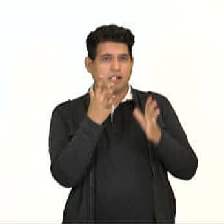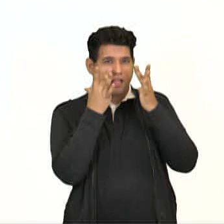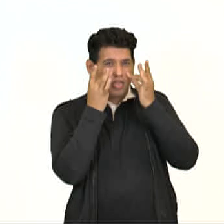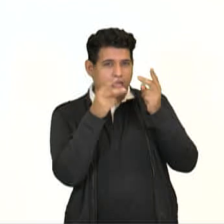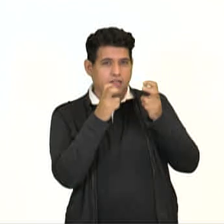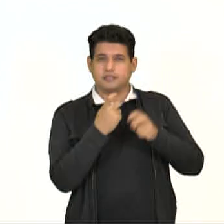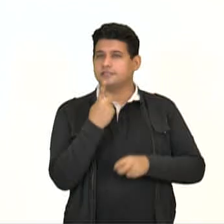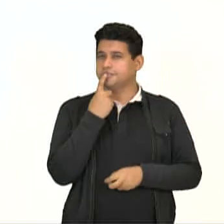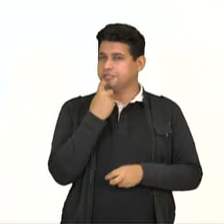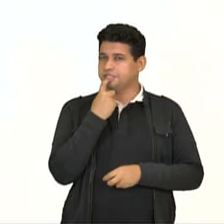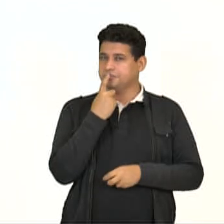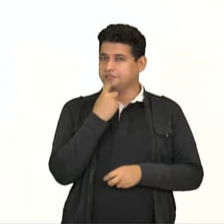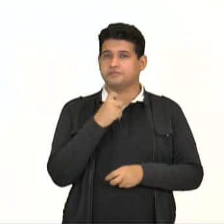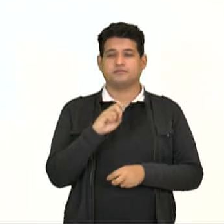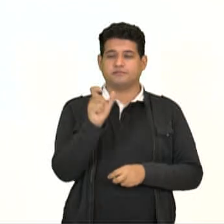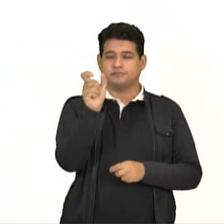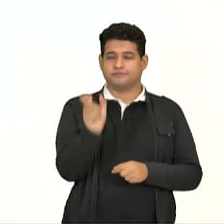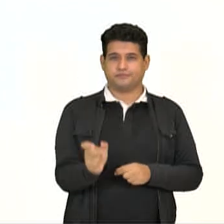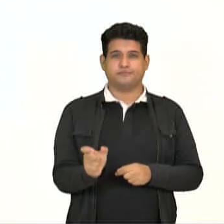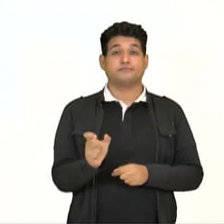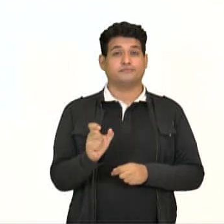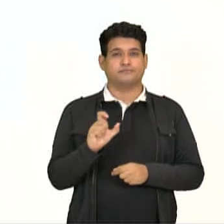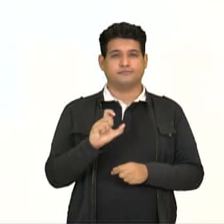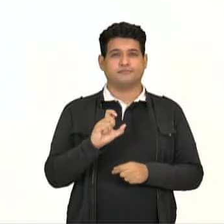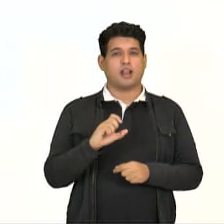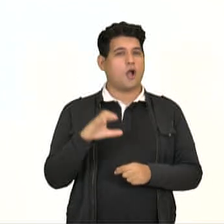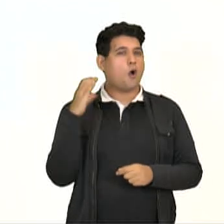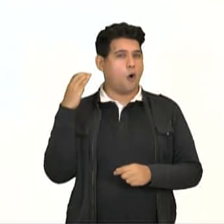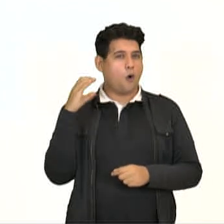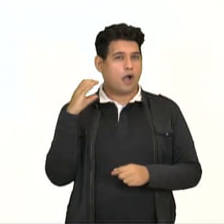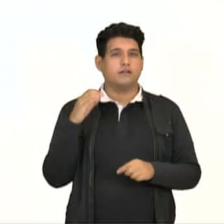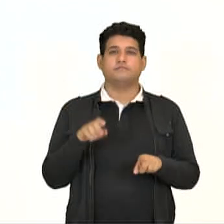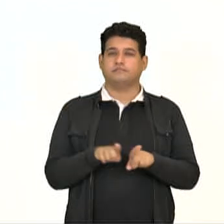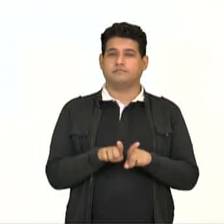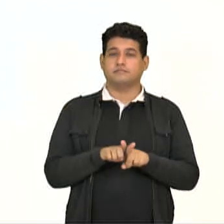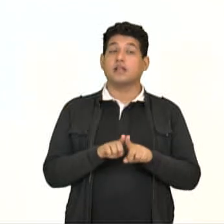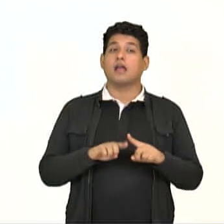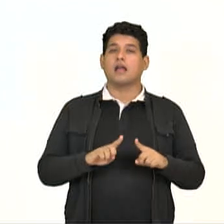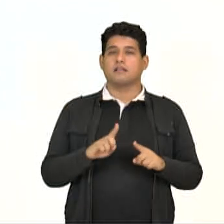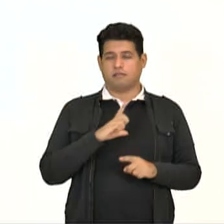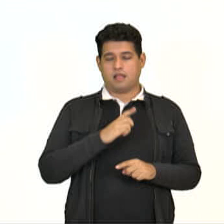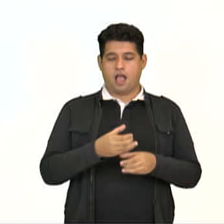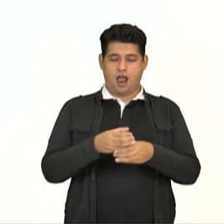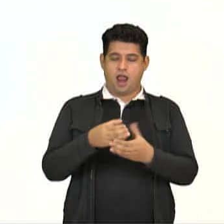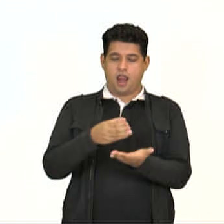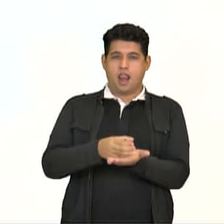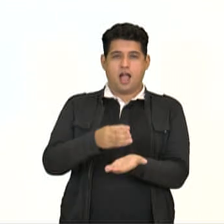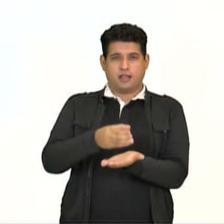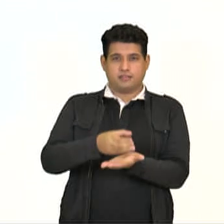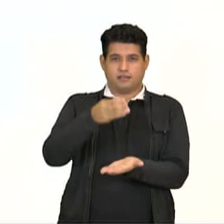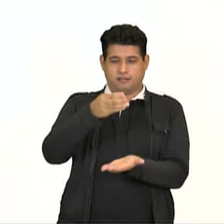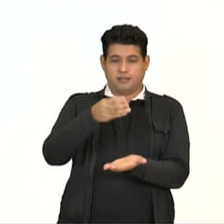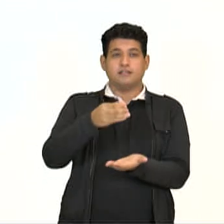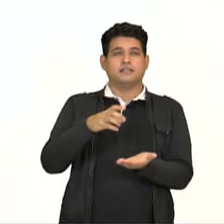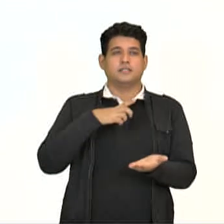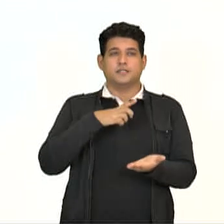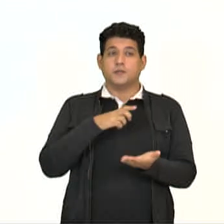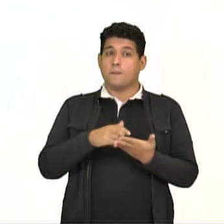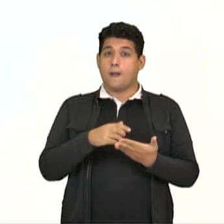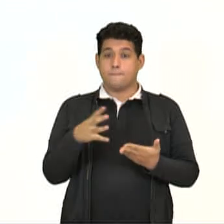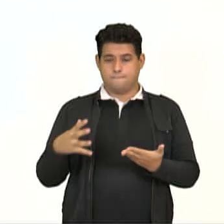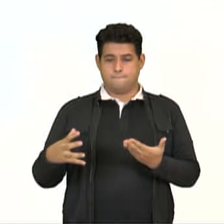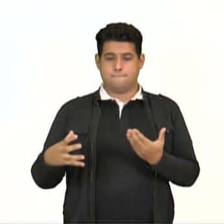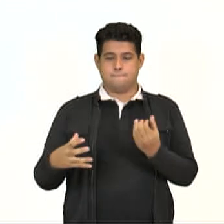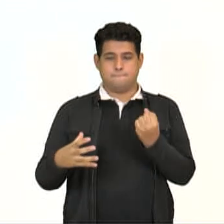a cor vermelha, que é característica da Coca-Cola, desse produto. A latinha de Coca-Cola ali sendo segurada por uma